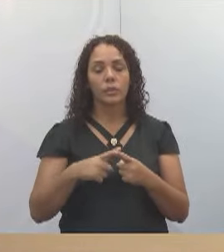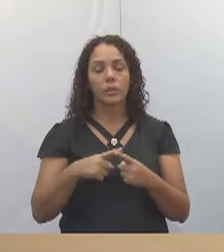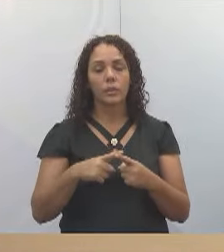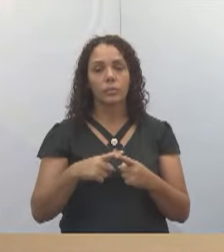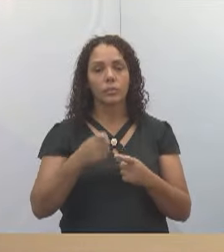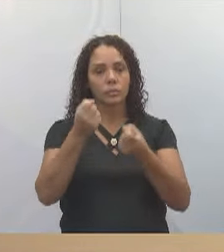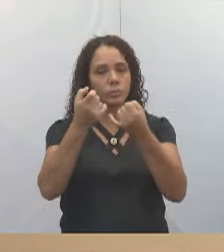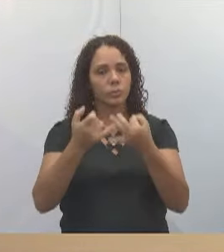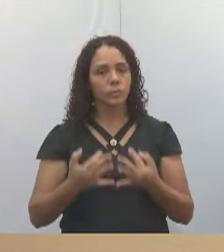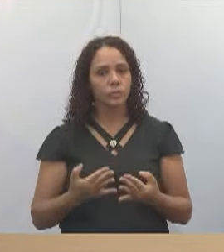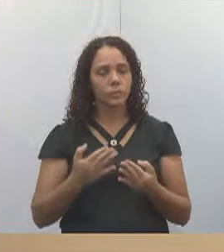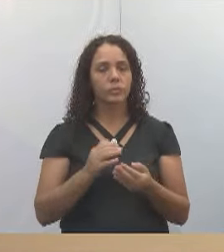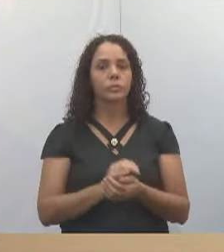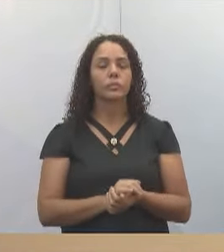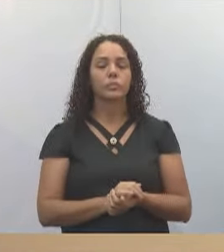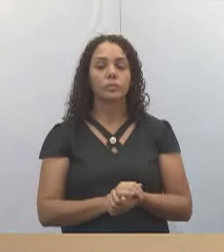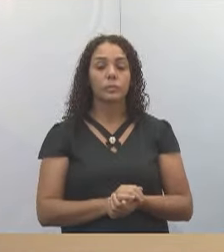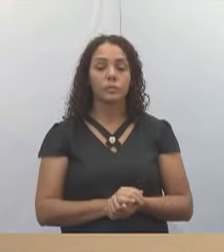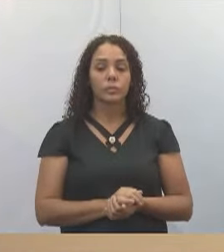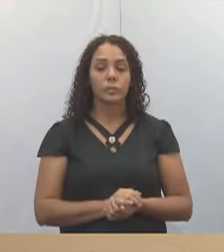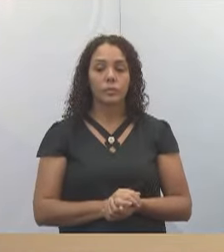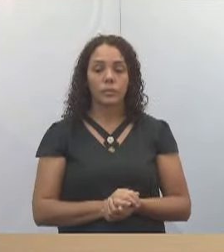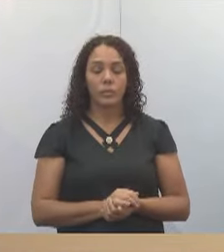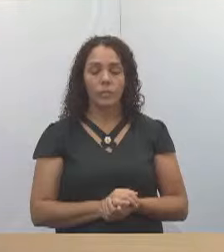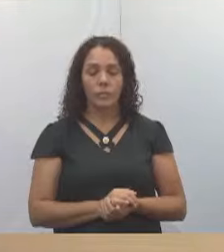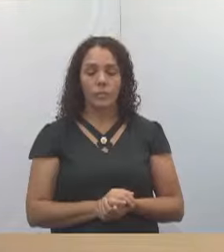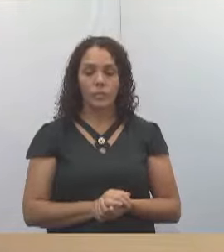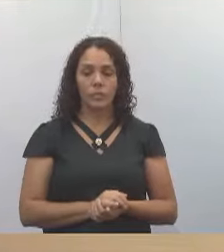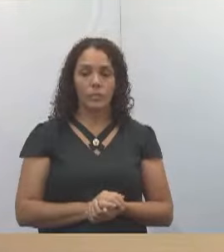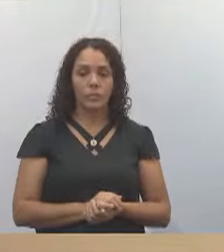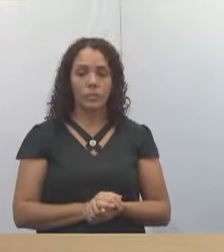anexas aos autógrafos